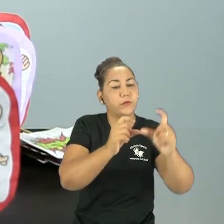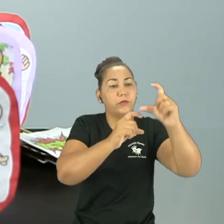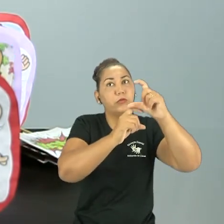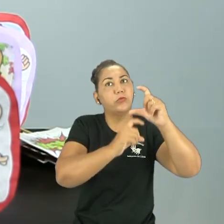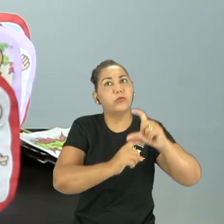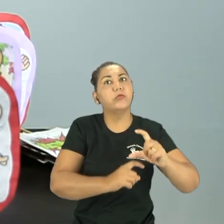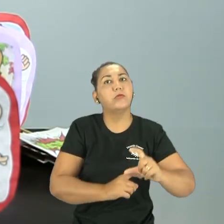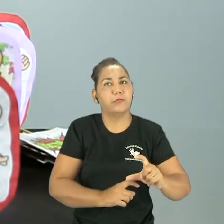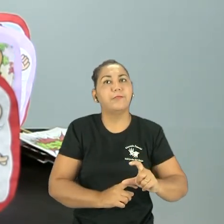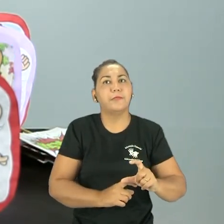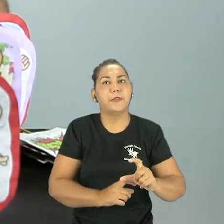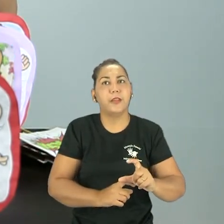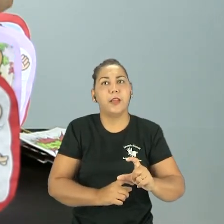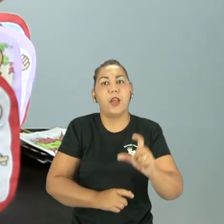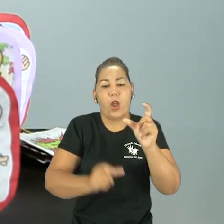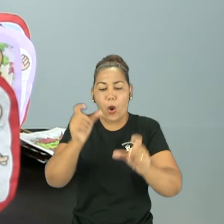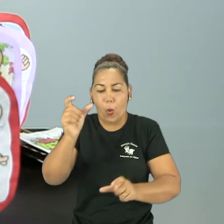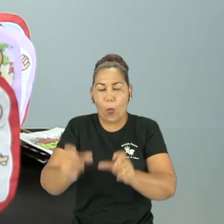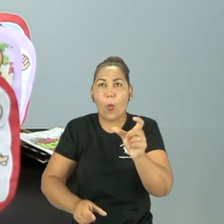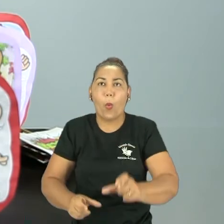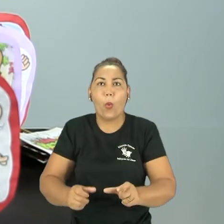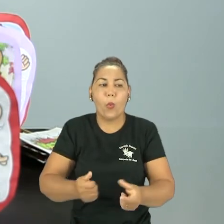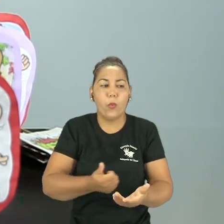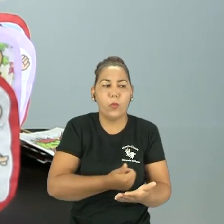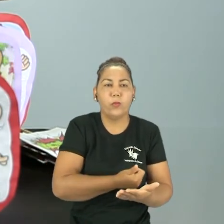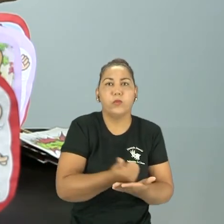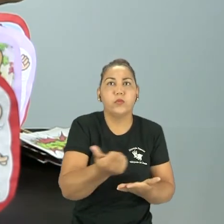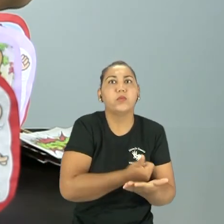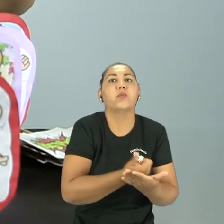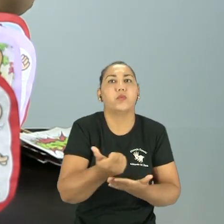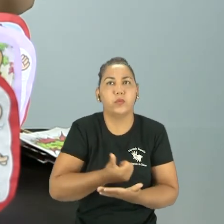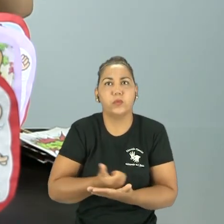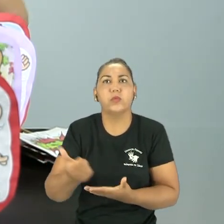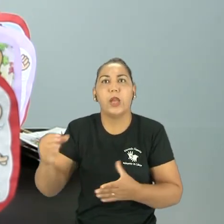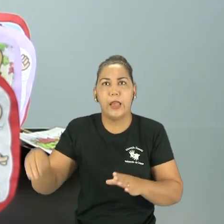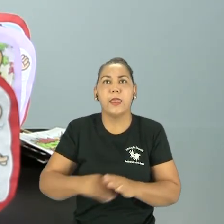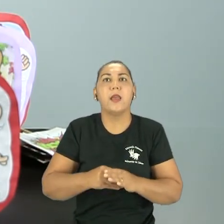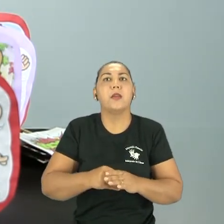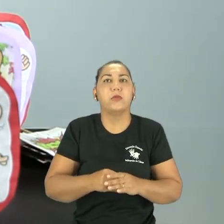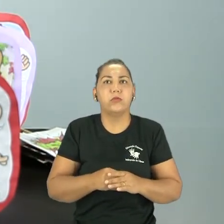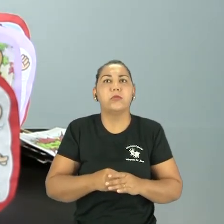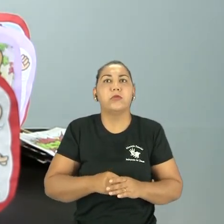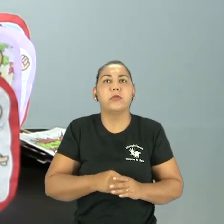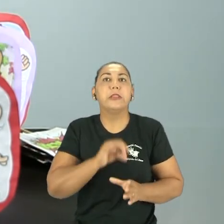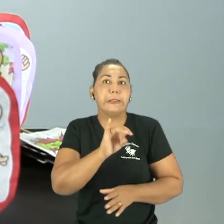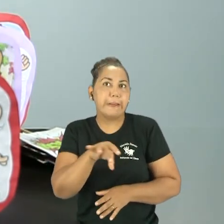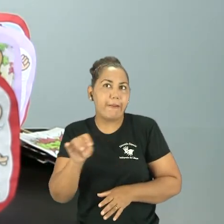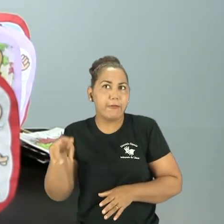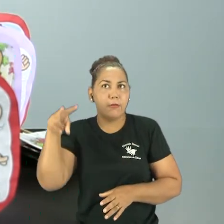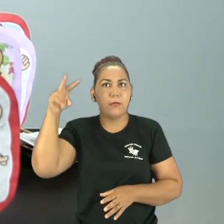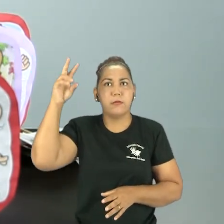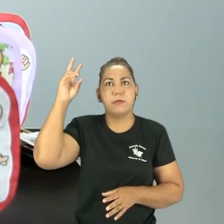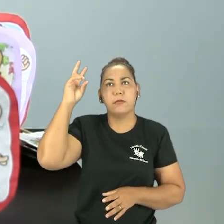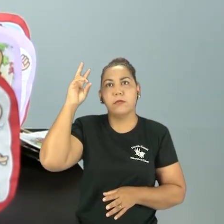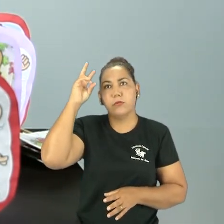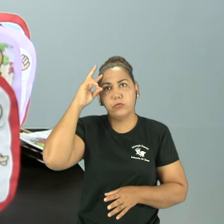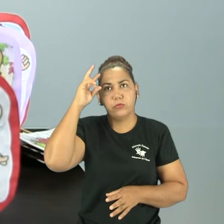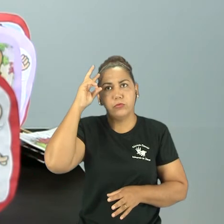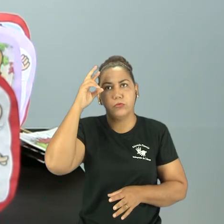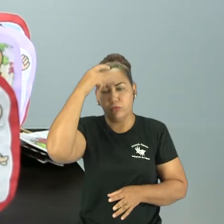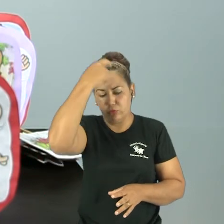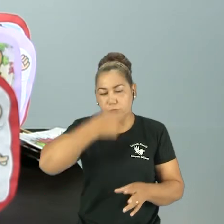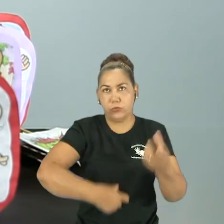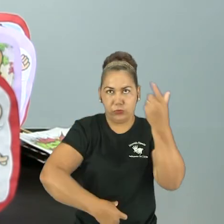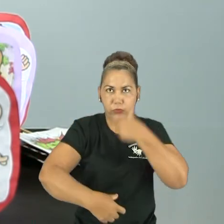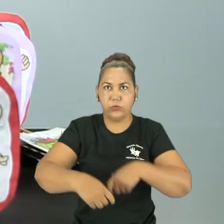em ação, né? Os personagens entram em ação dentro de cada um de